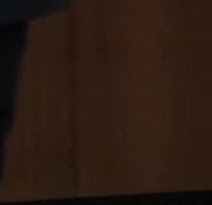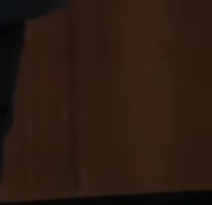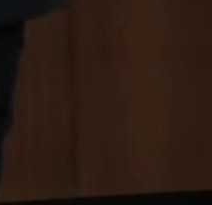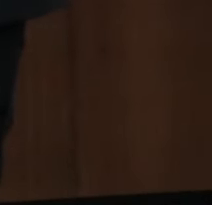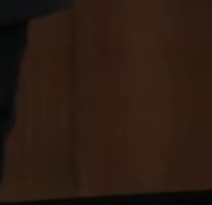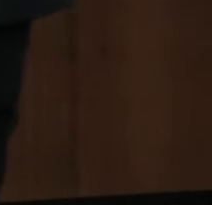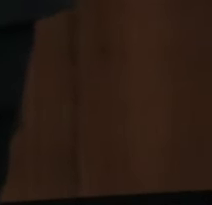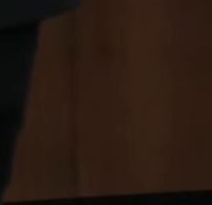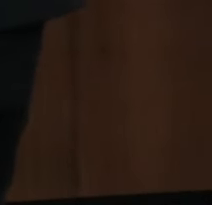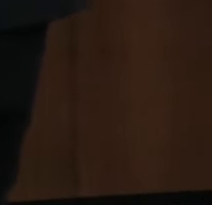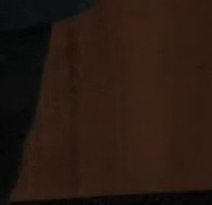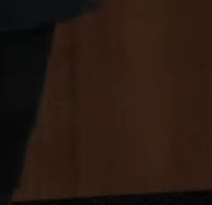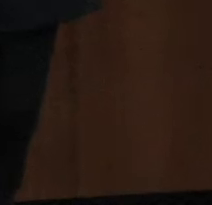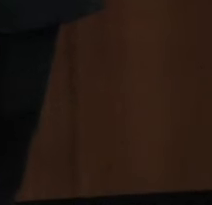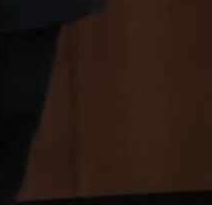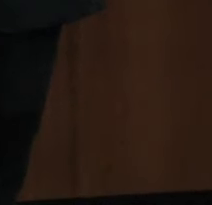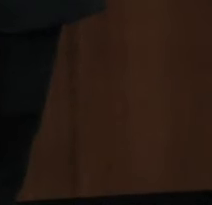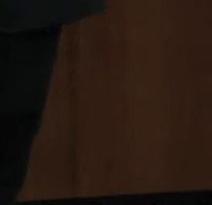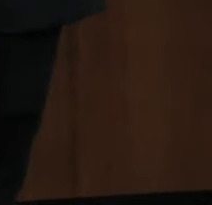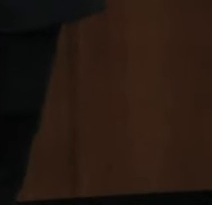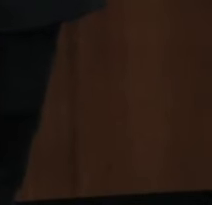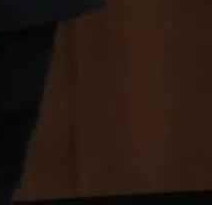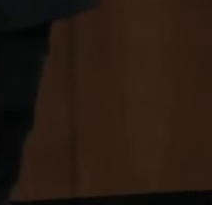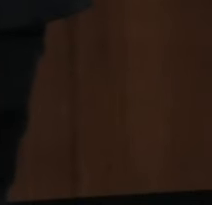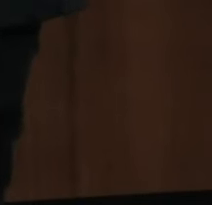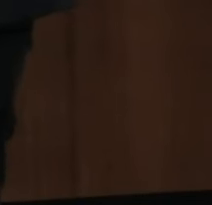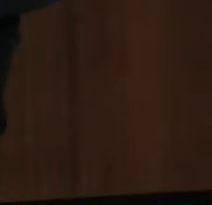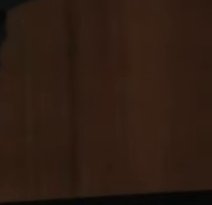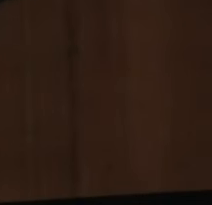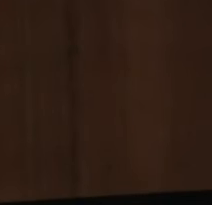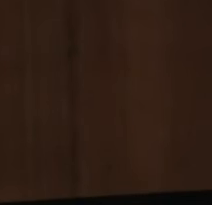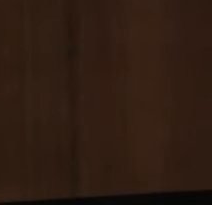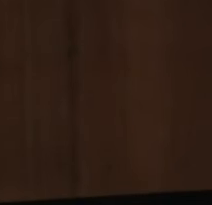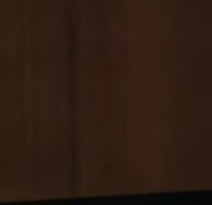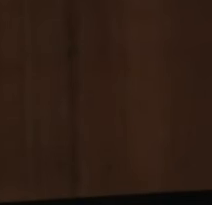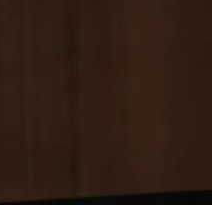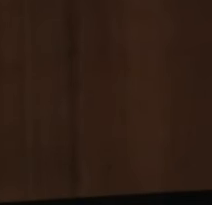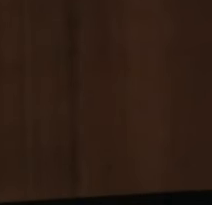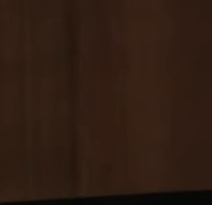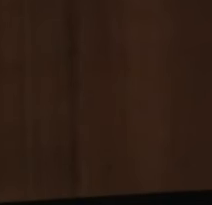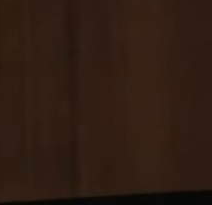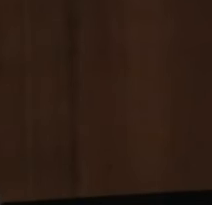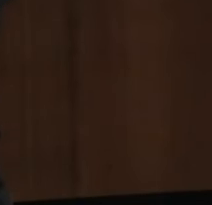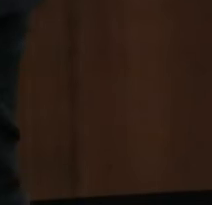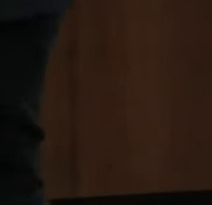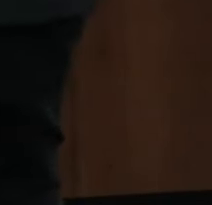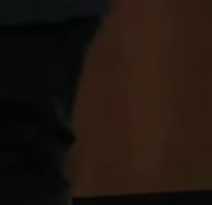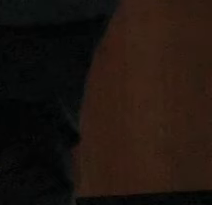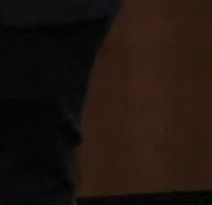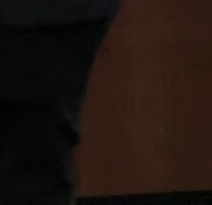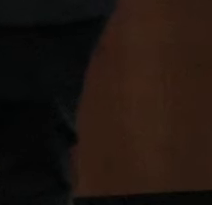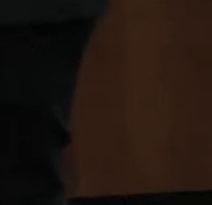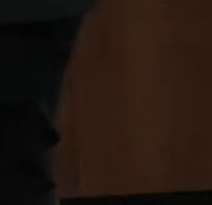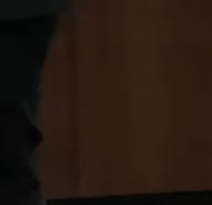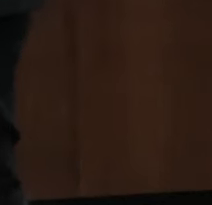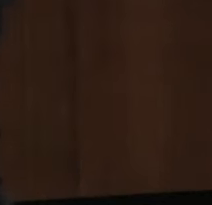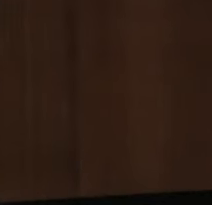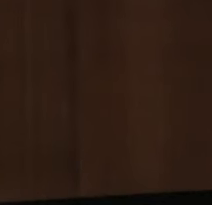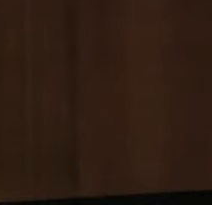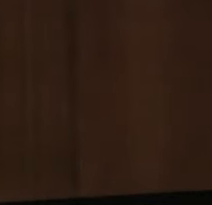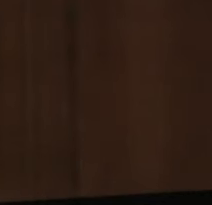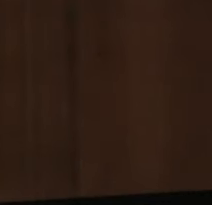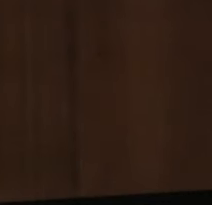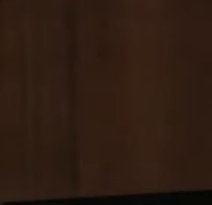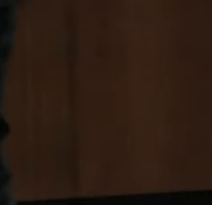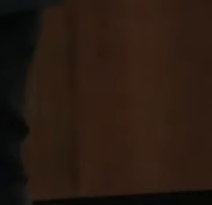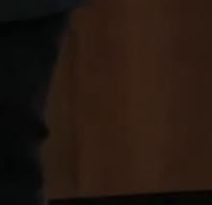12. Acompanhar o nível geral de exposição a riscos do fundo, bem como a adequação das suas políticas de mitigação e, caso necessário, sugerir